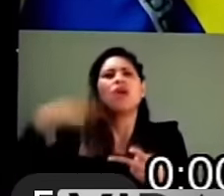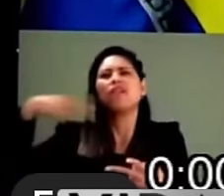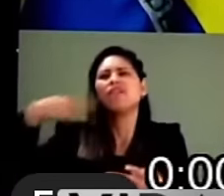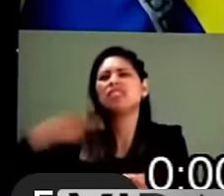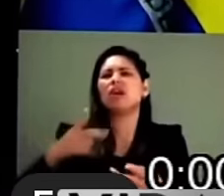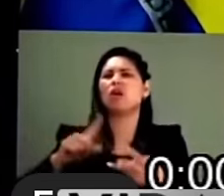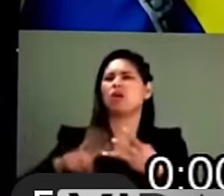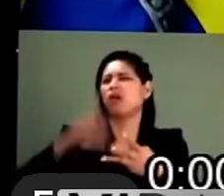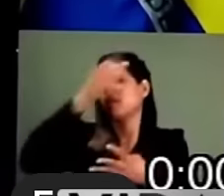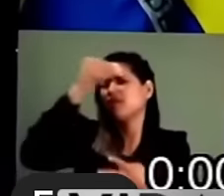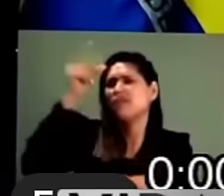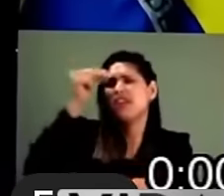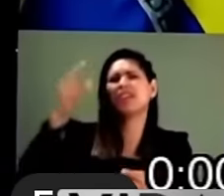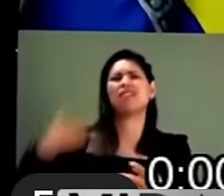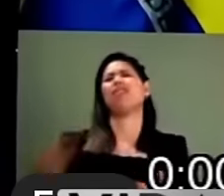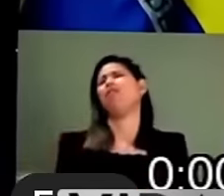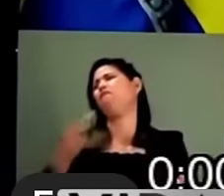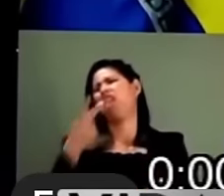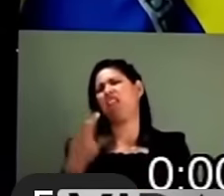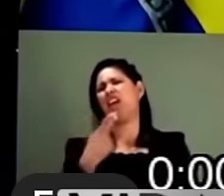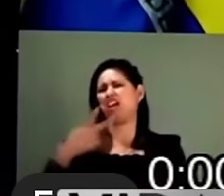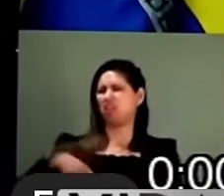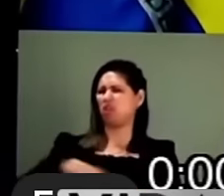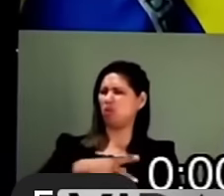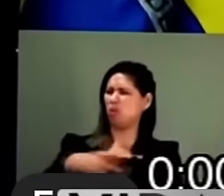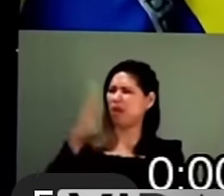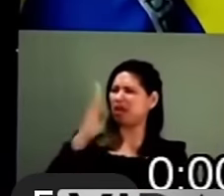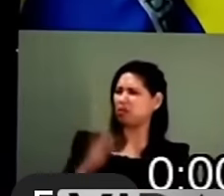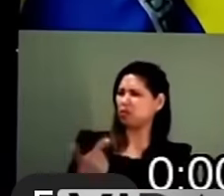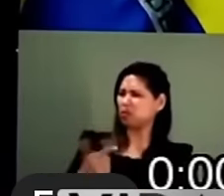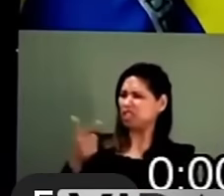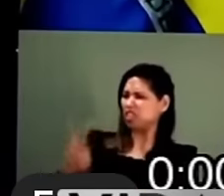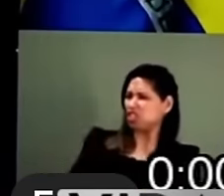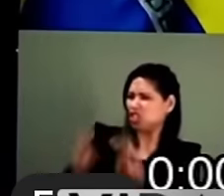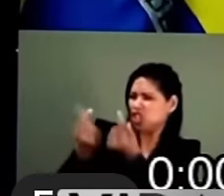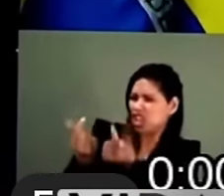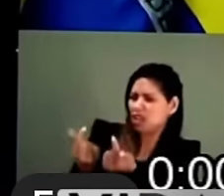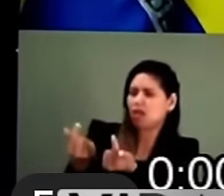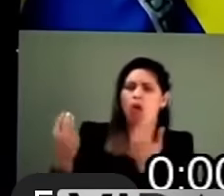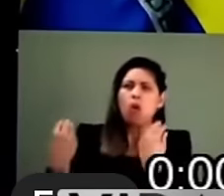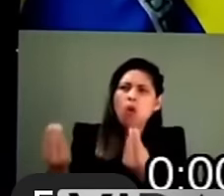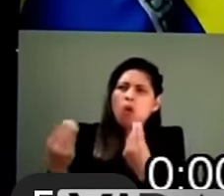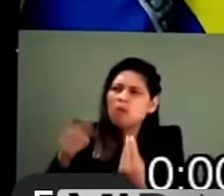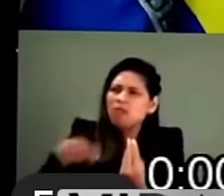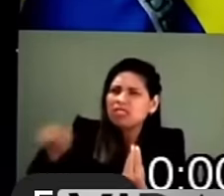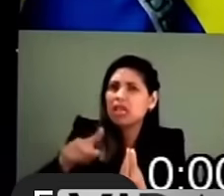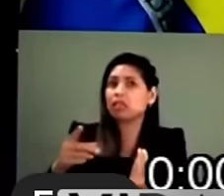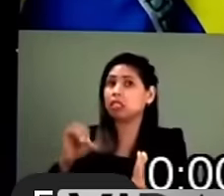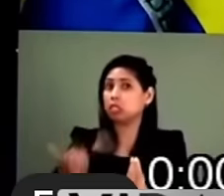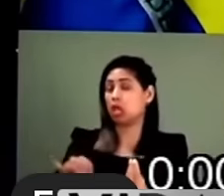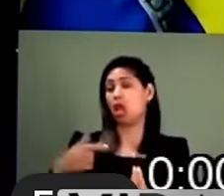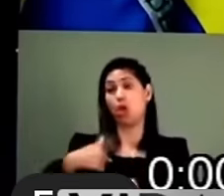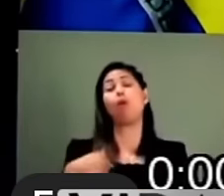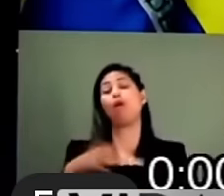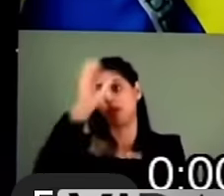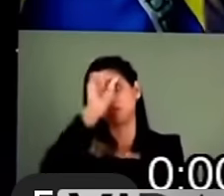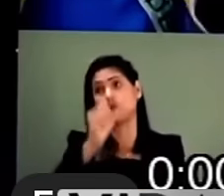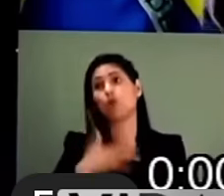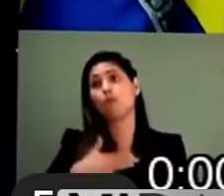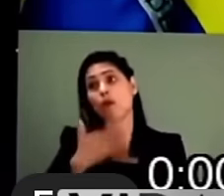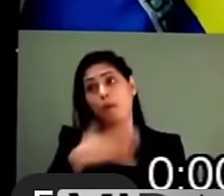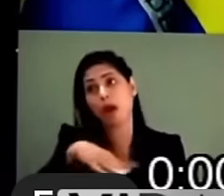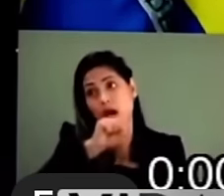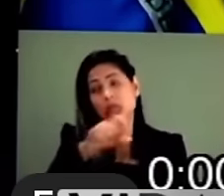dinheiro, que esse país está quebrado, gente, não cai nessa ladainha, não. Porque eu penso o seguinte, quando você está quebrado, eu aprendi isso com meu pai. Lá em Divinópolis